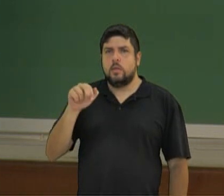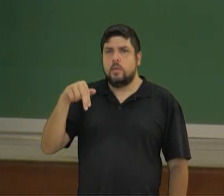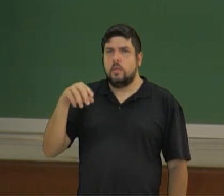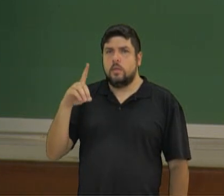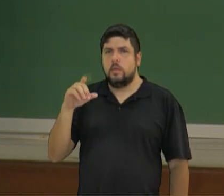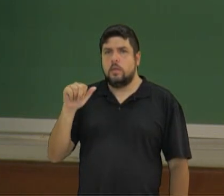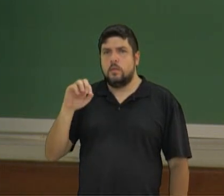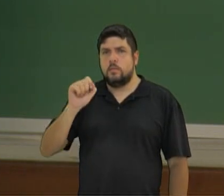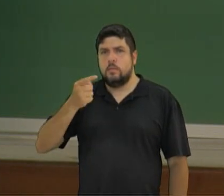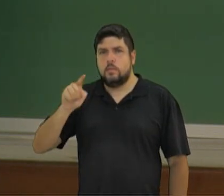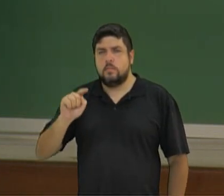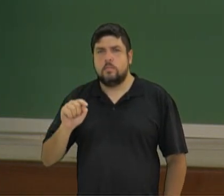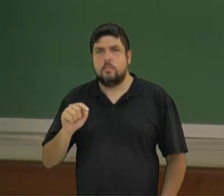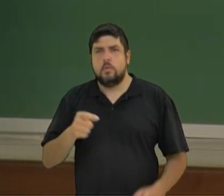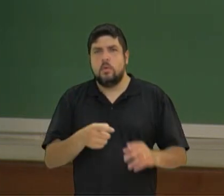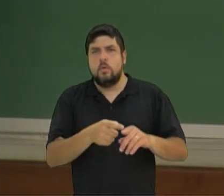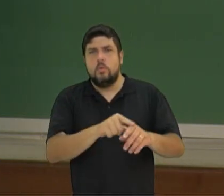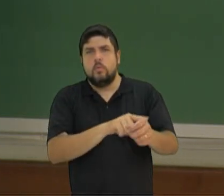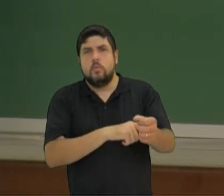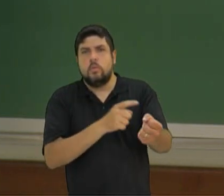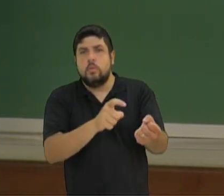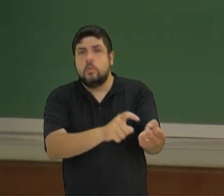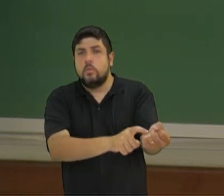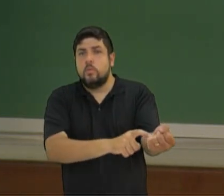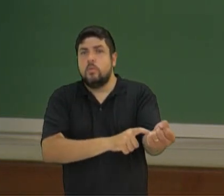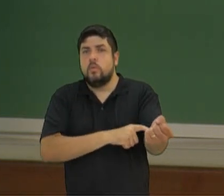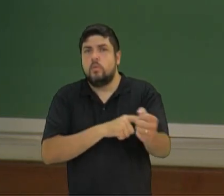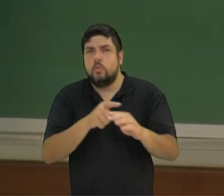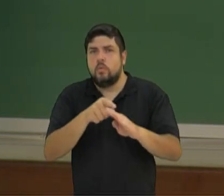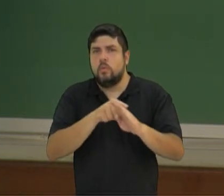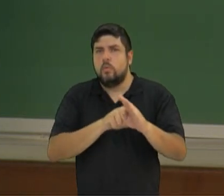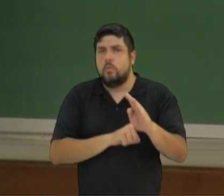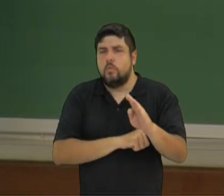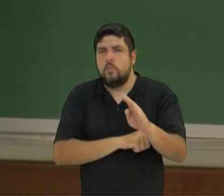osso. Então aqui a gente está percebendo a interação de dois